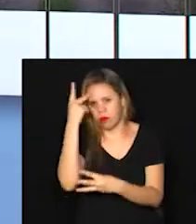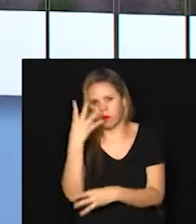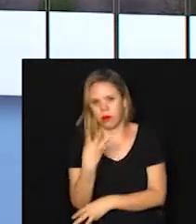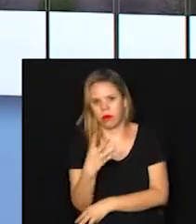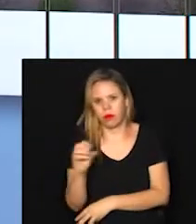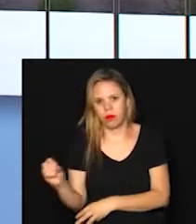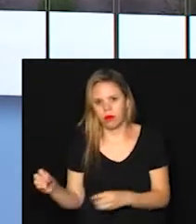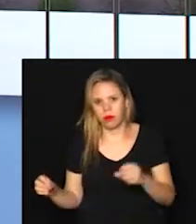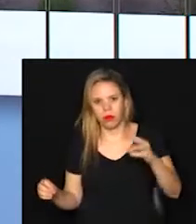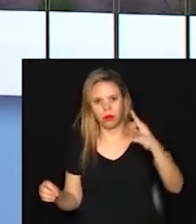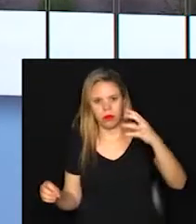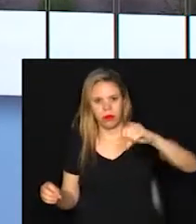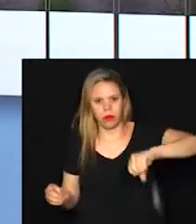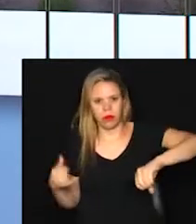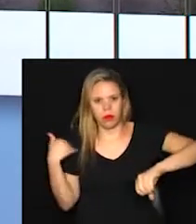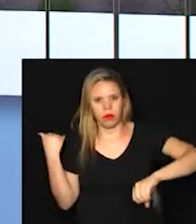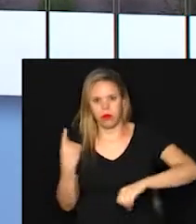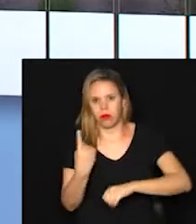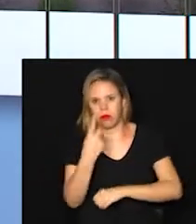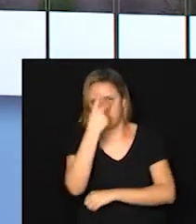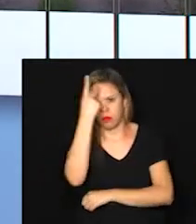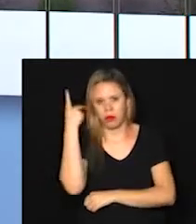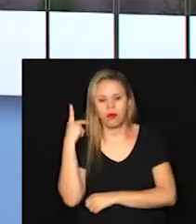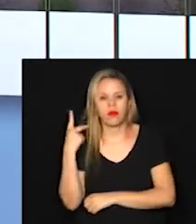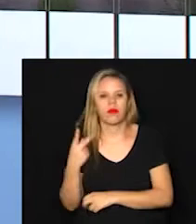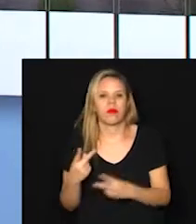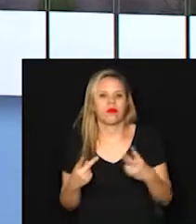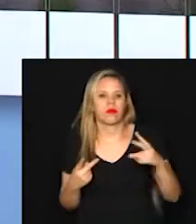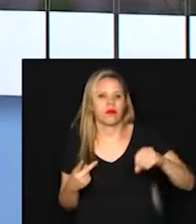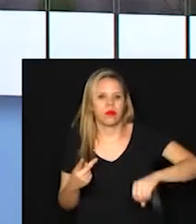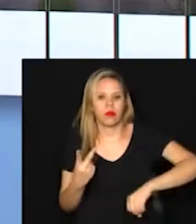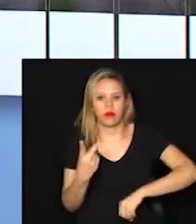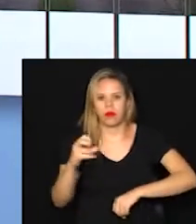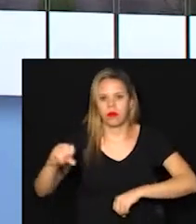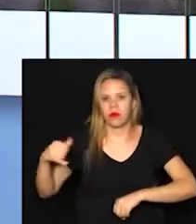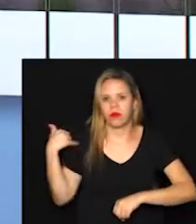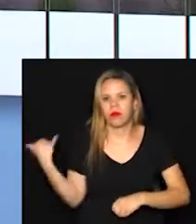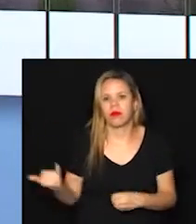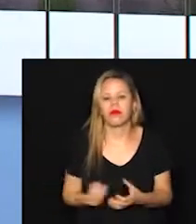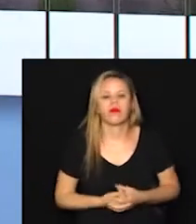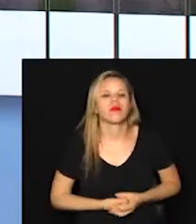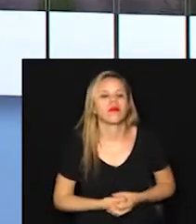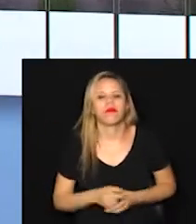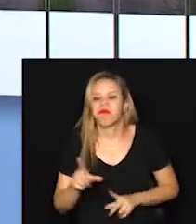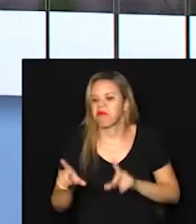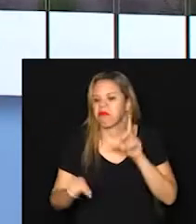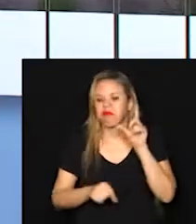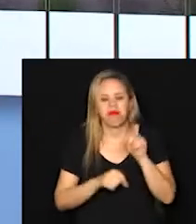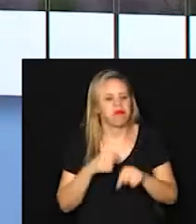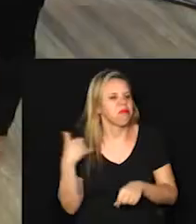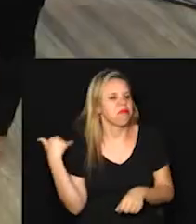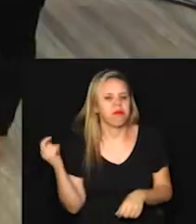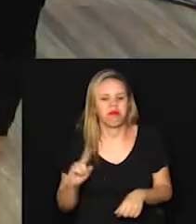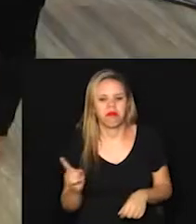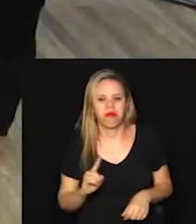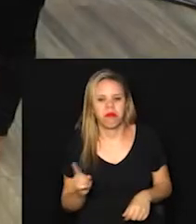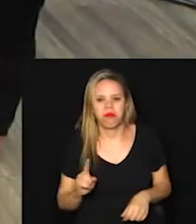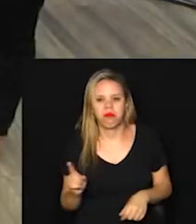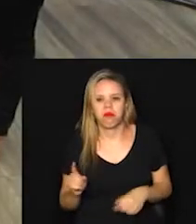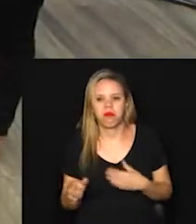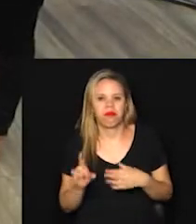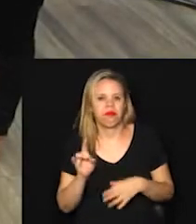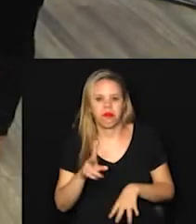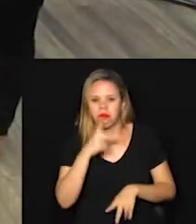40 e 49 anos e uma pessoa entre 20 e 29 anos, Gabriel. Então não escolhe perfil, não é uma doença que pega